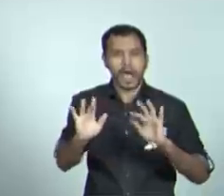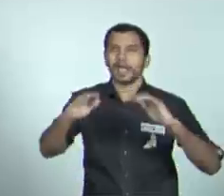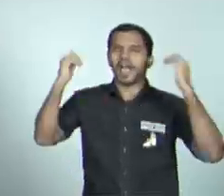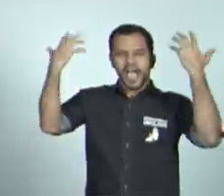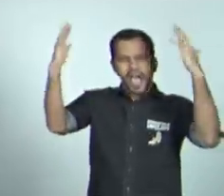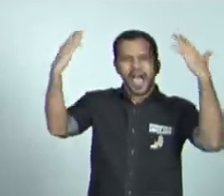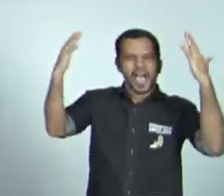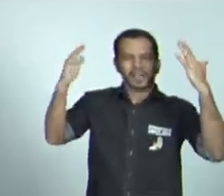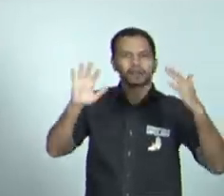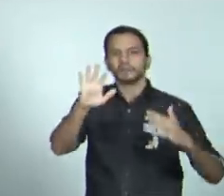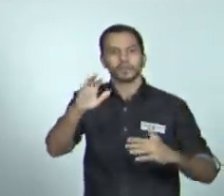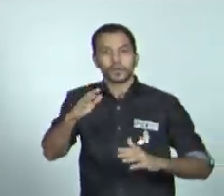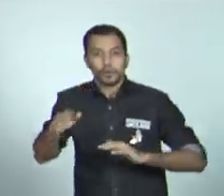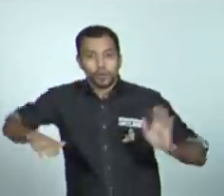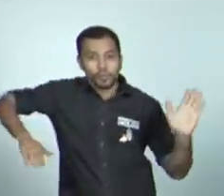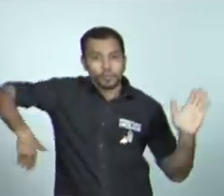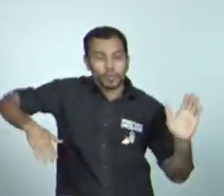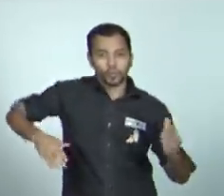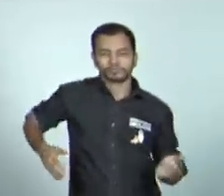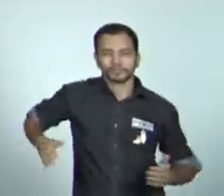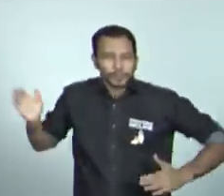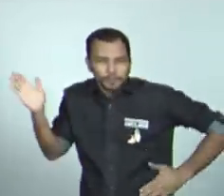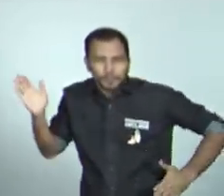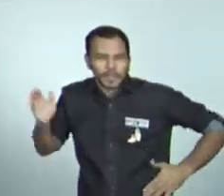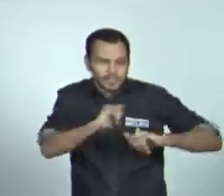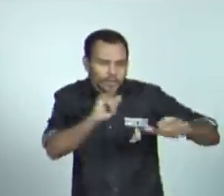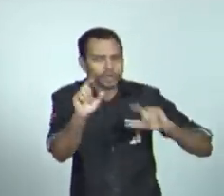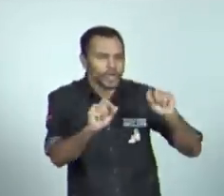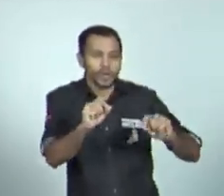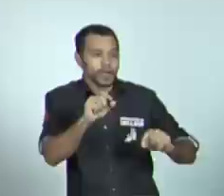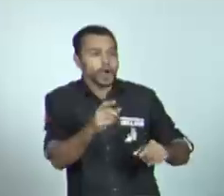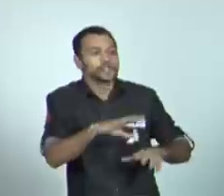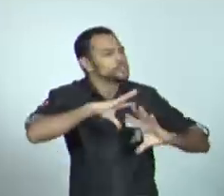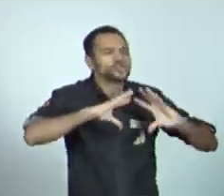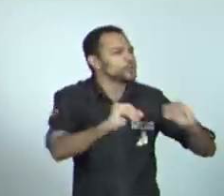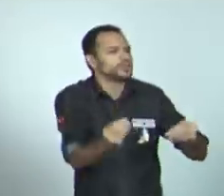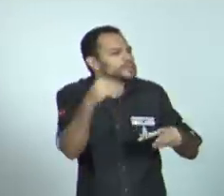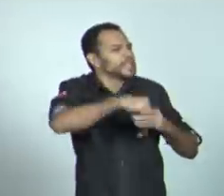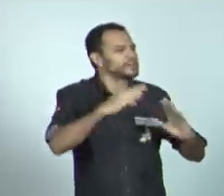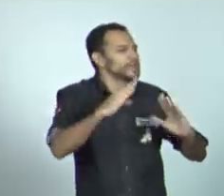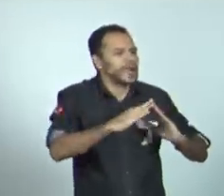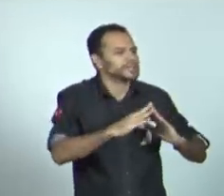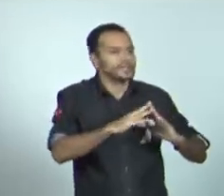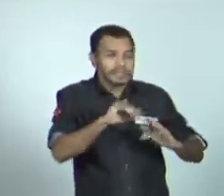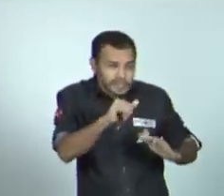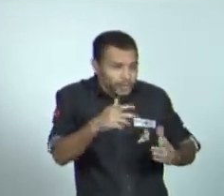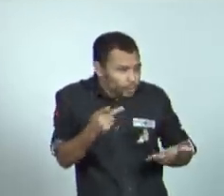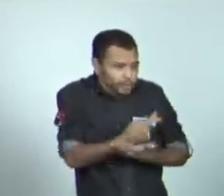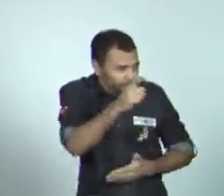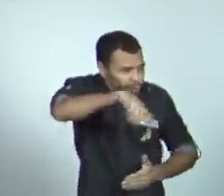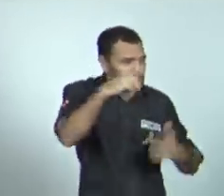mandaram o recado manda todo mundo entrar que você não vai ter problema e nem comemorar uma o pp o povo pode